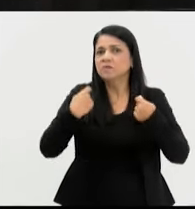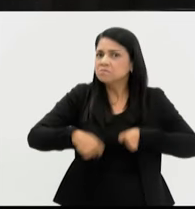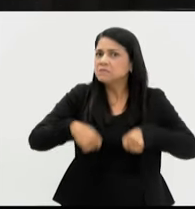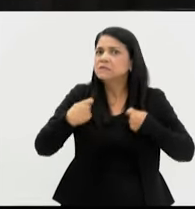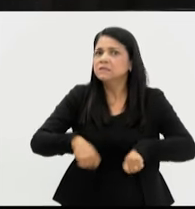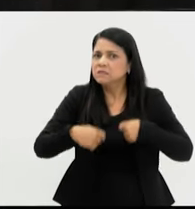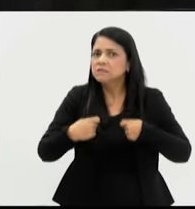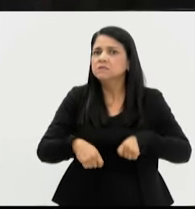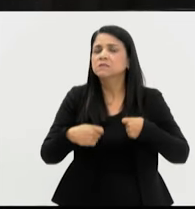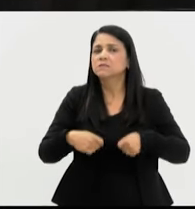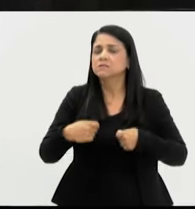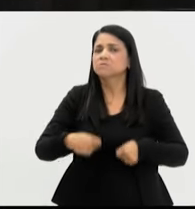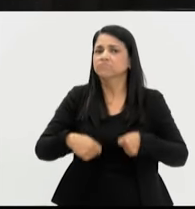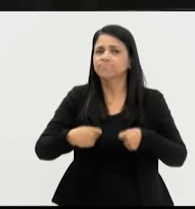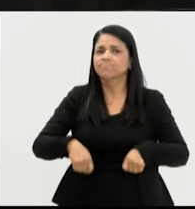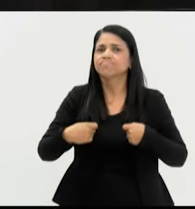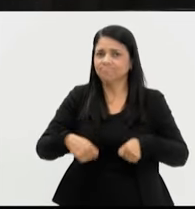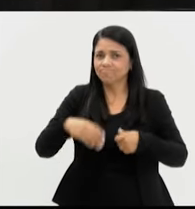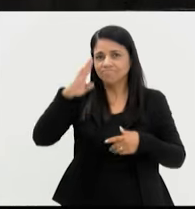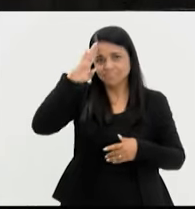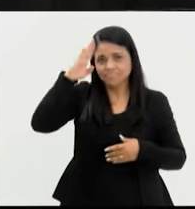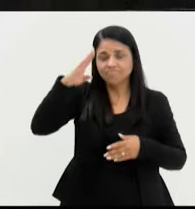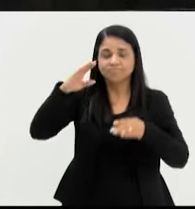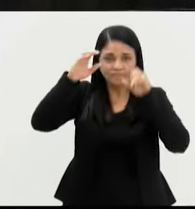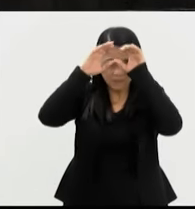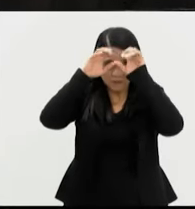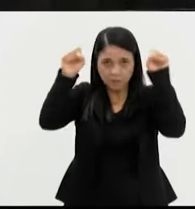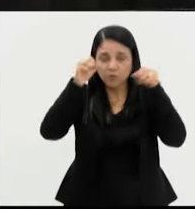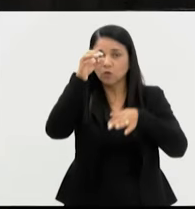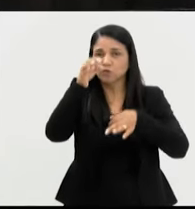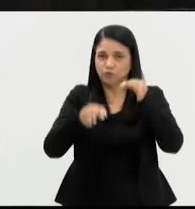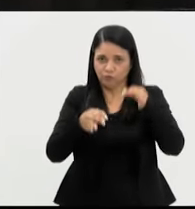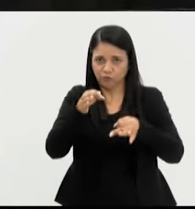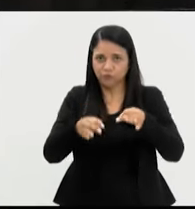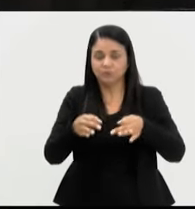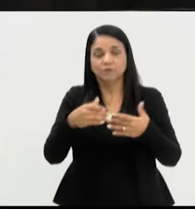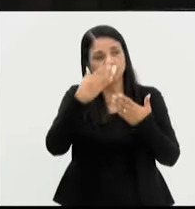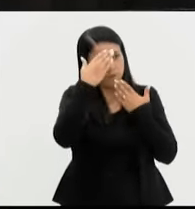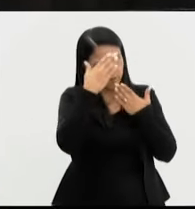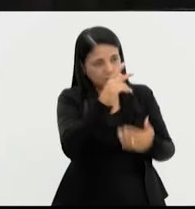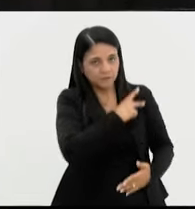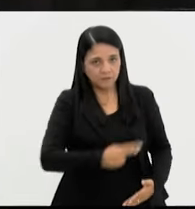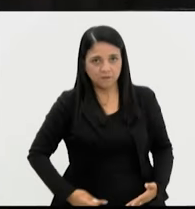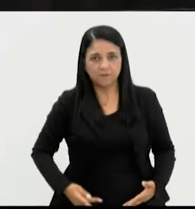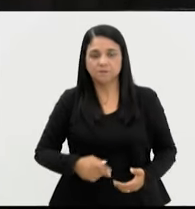necessidade do Pró Tribunal de Justiça muit obrigado senhor